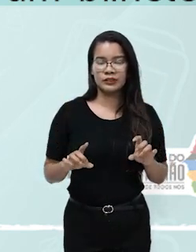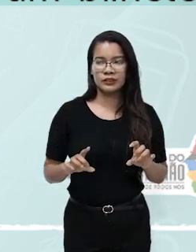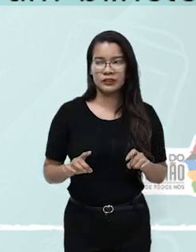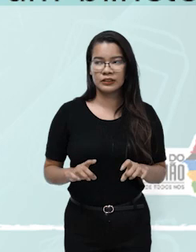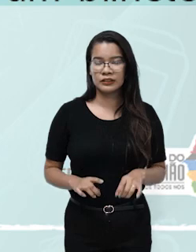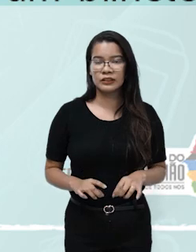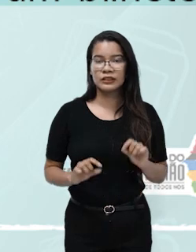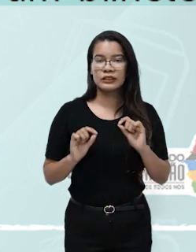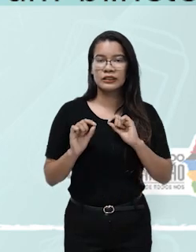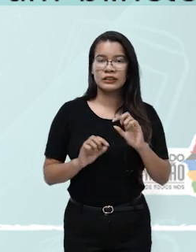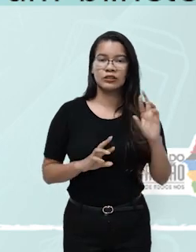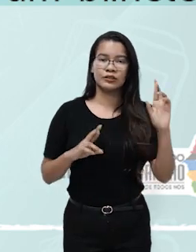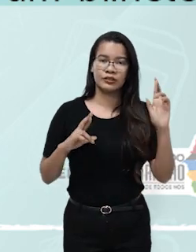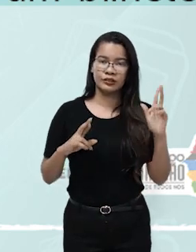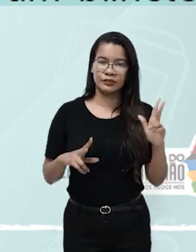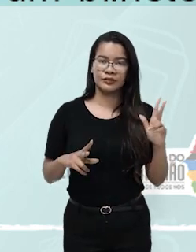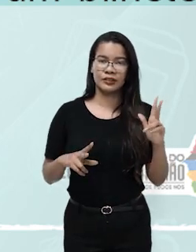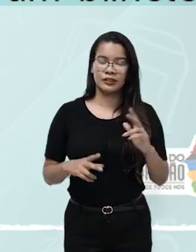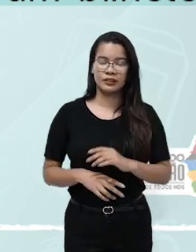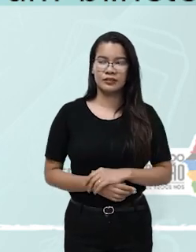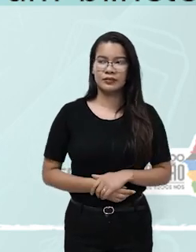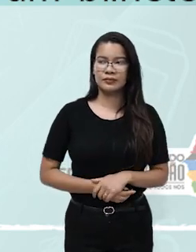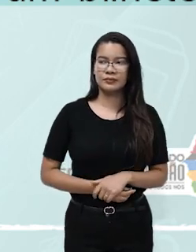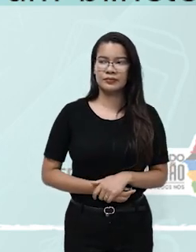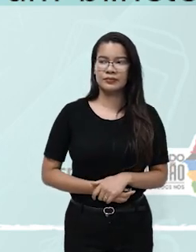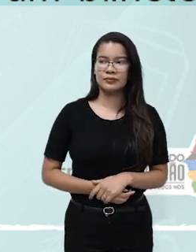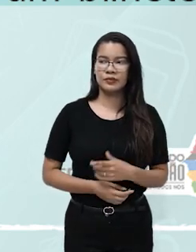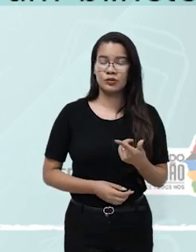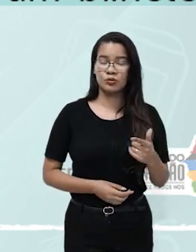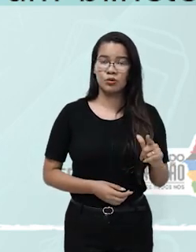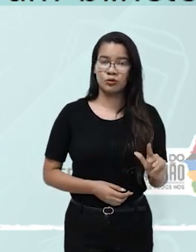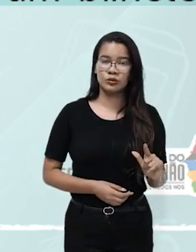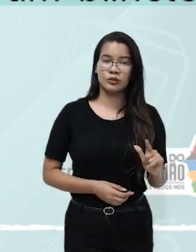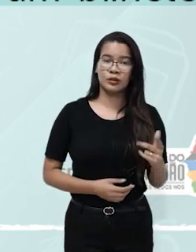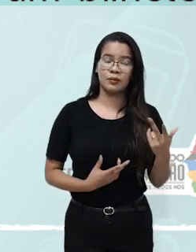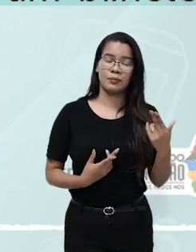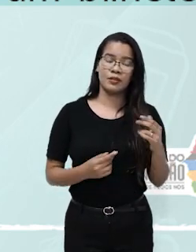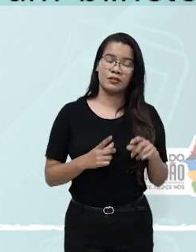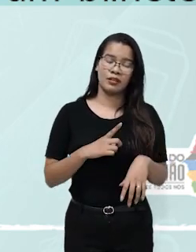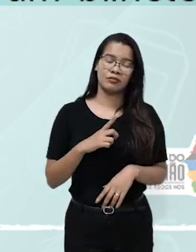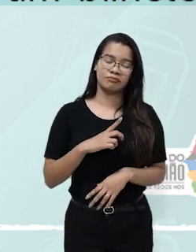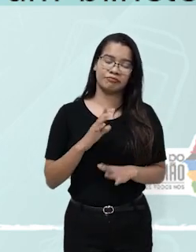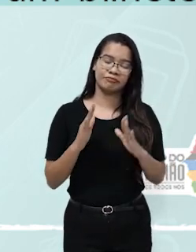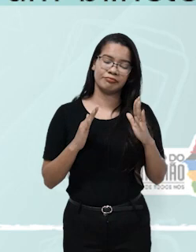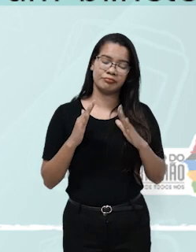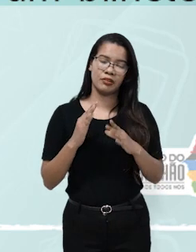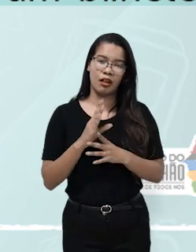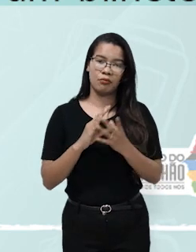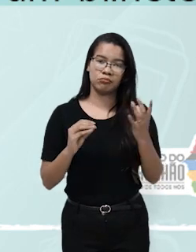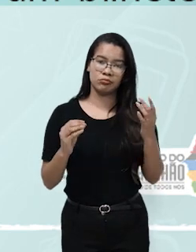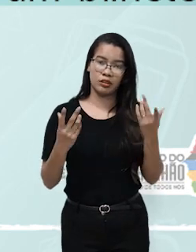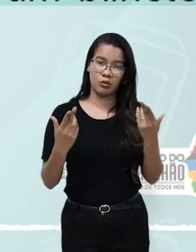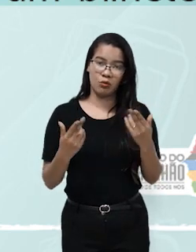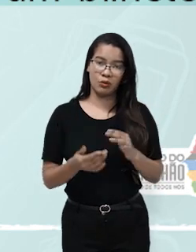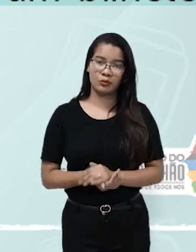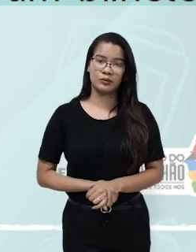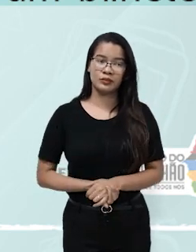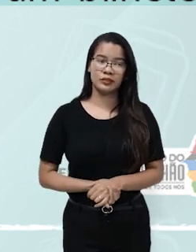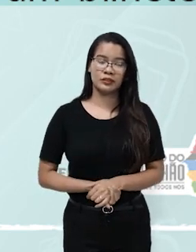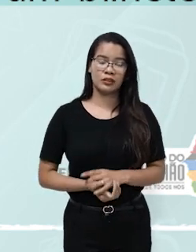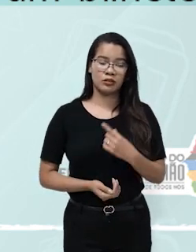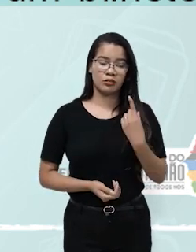especificidades que os diferem dos demais, apesar das semelhanças entre alguns. Reconhecemos